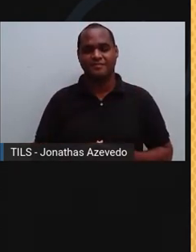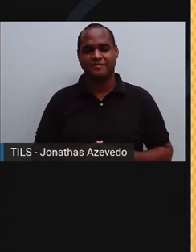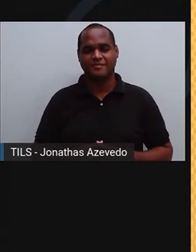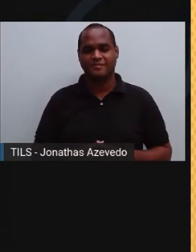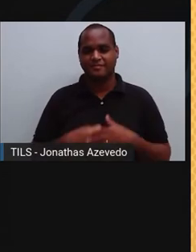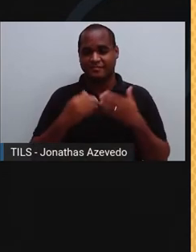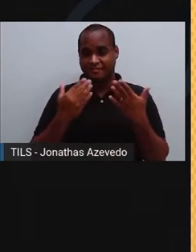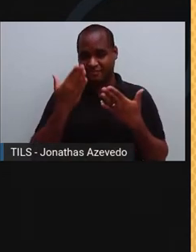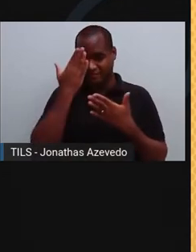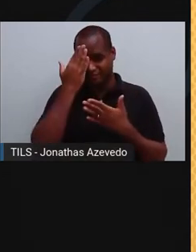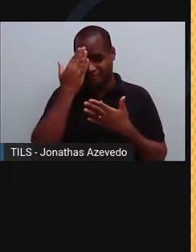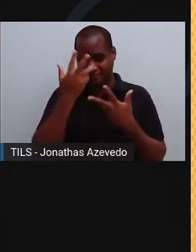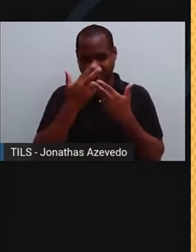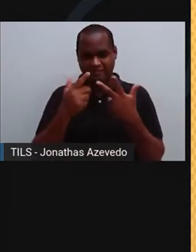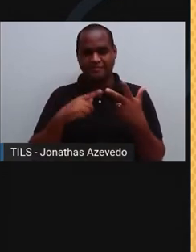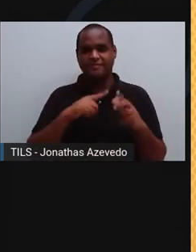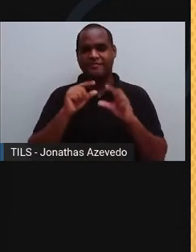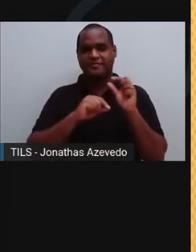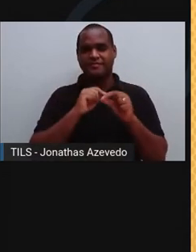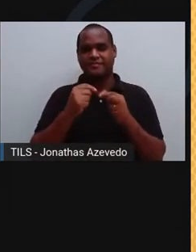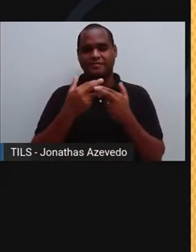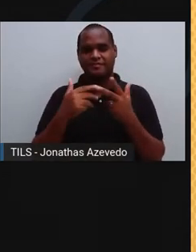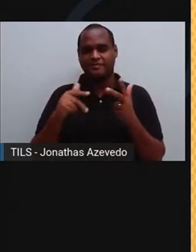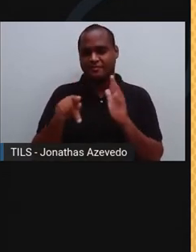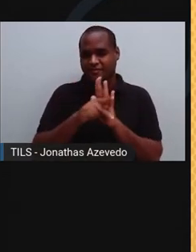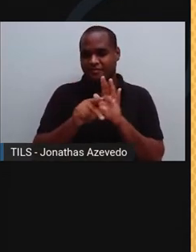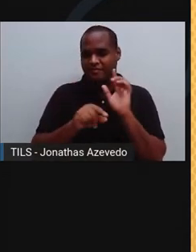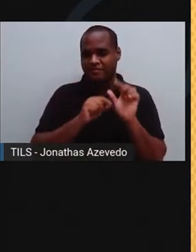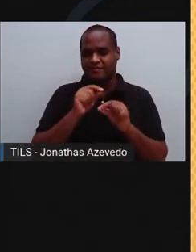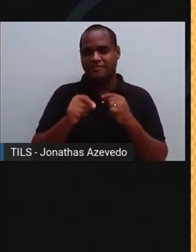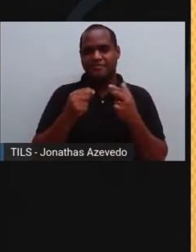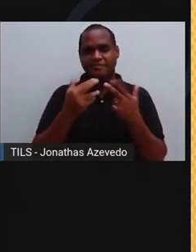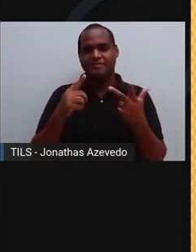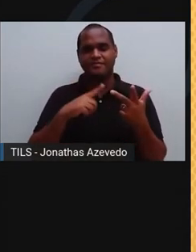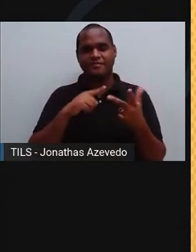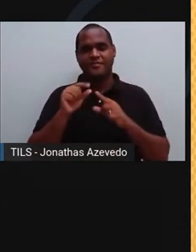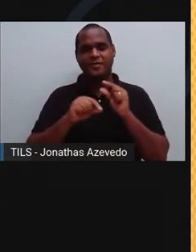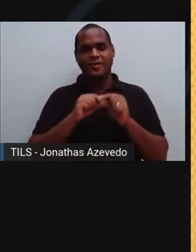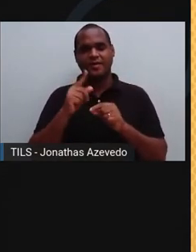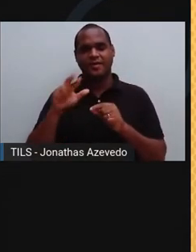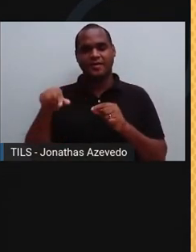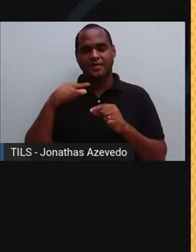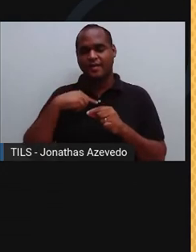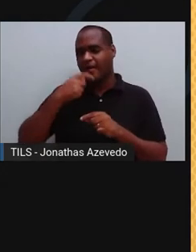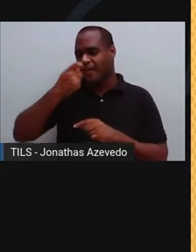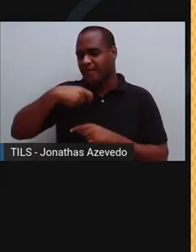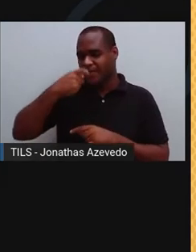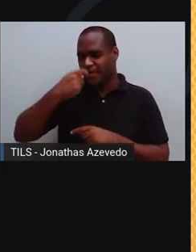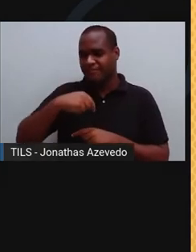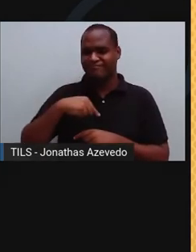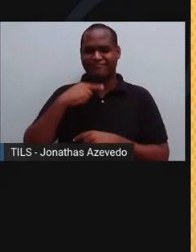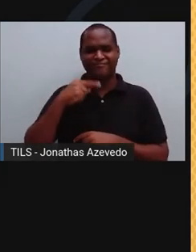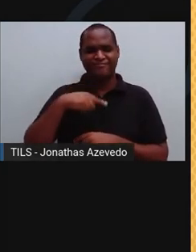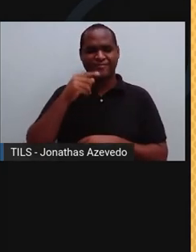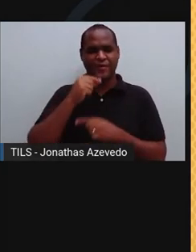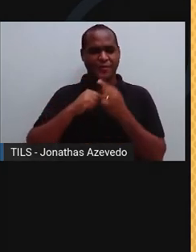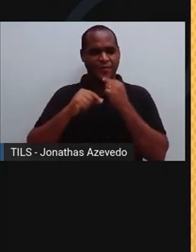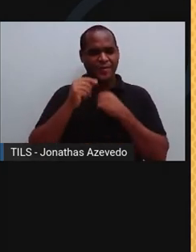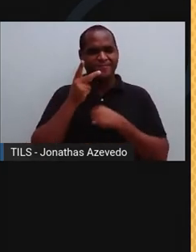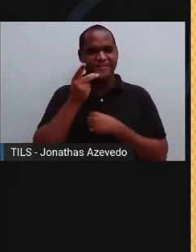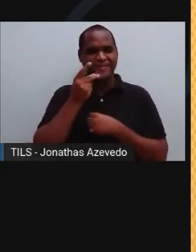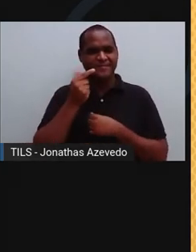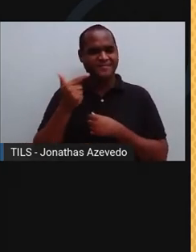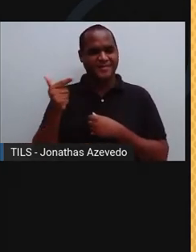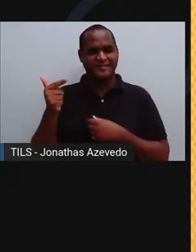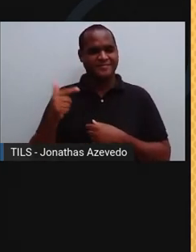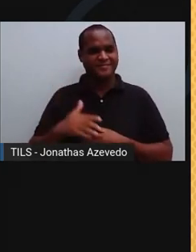Você sabia que o olfato também participa do paladar? Por isso, quando estamos resfriados, parece que os alimentos têm menos sabor. Que